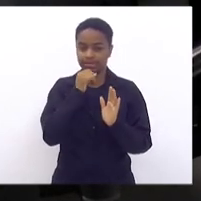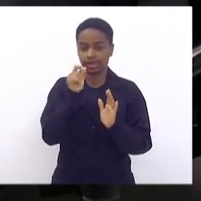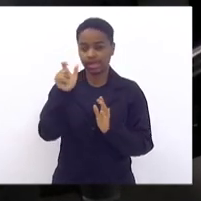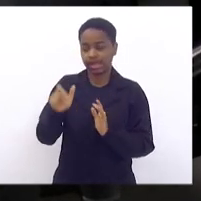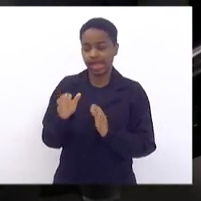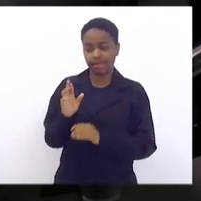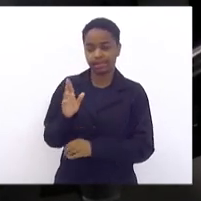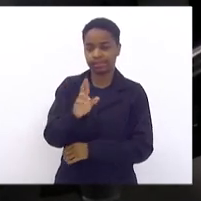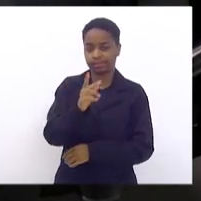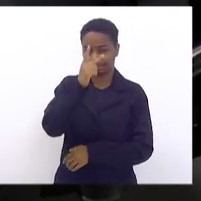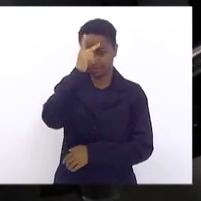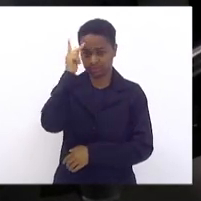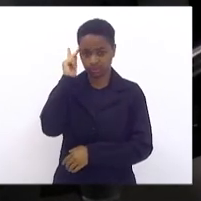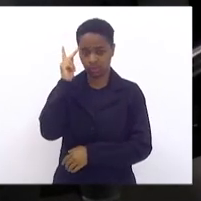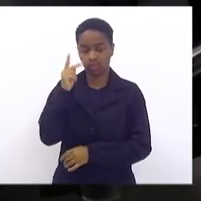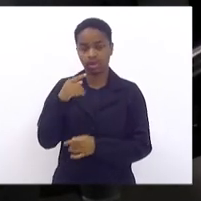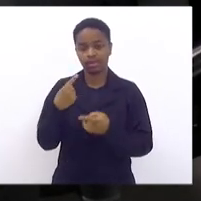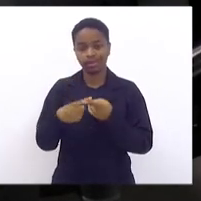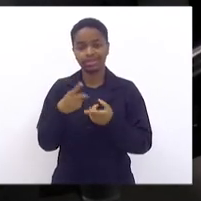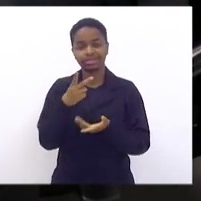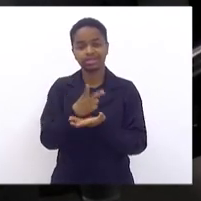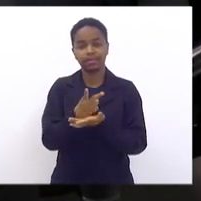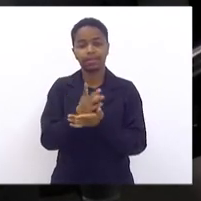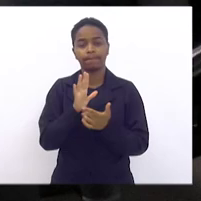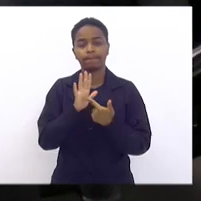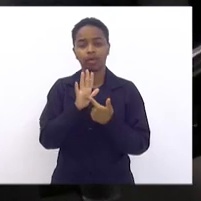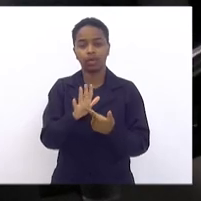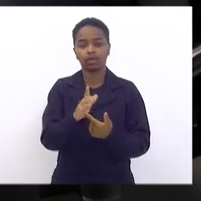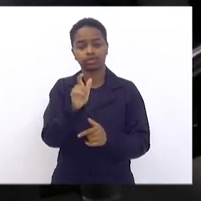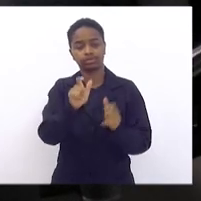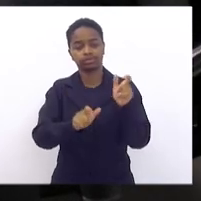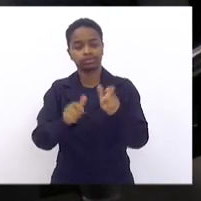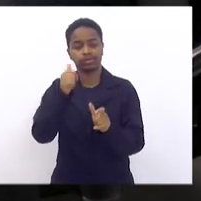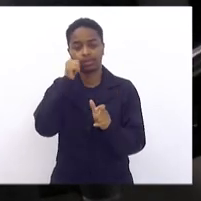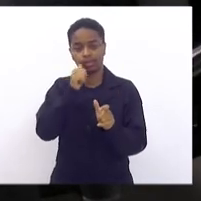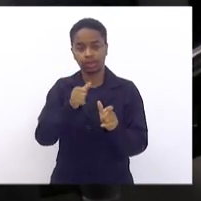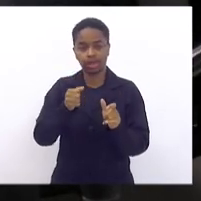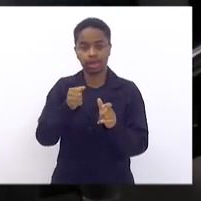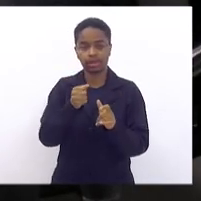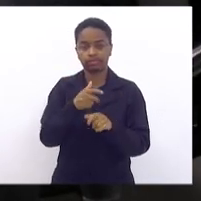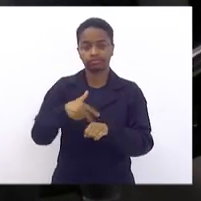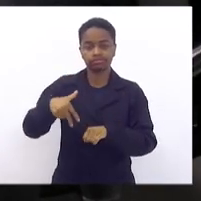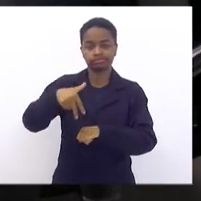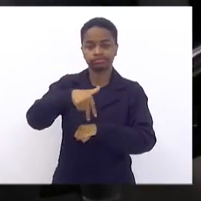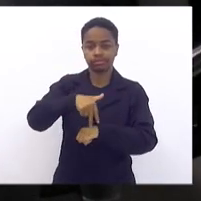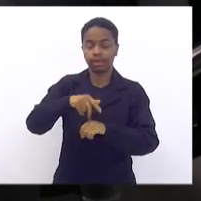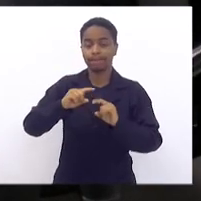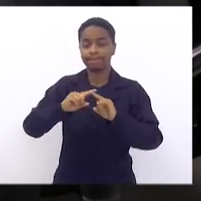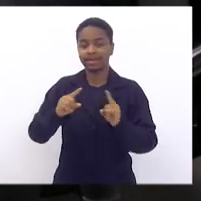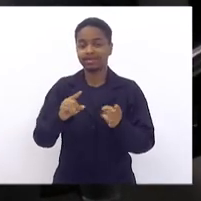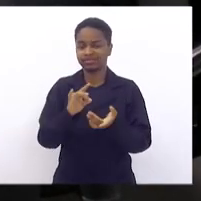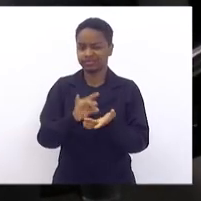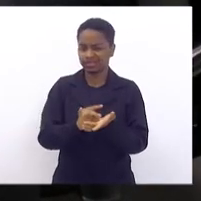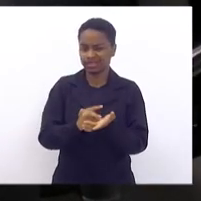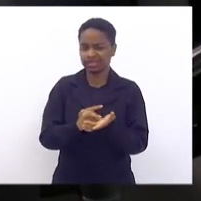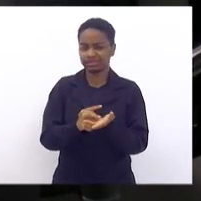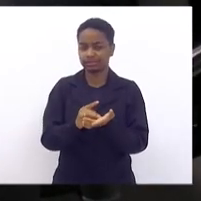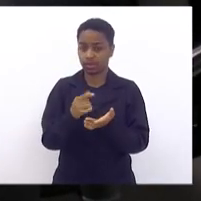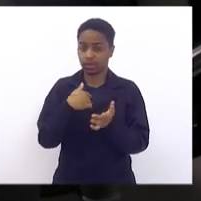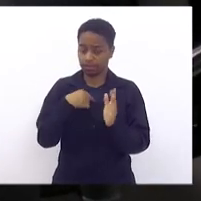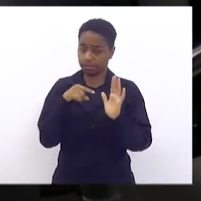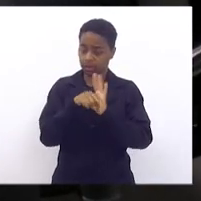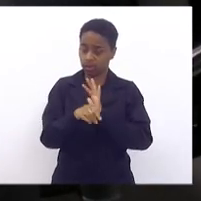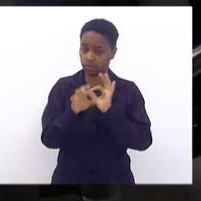Lei Maria da Penha, sempre trazendo a questão da mulher para a centralidade aí, mas até que ponto, né, e é uma